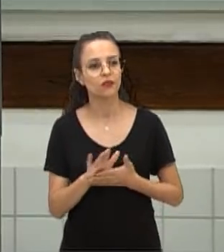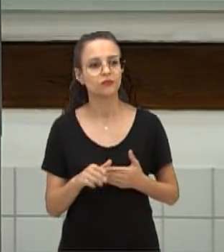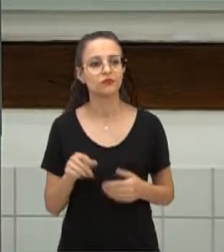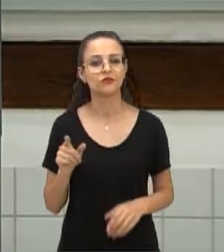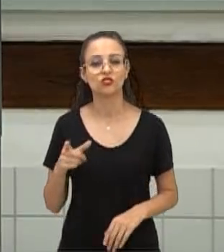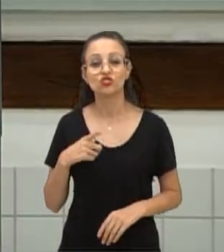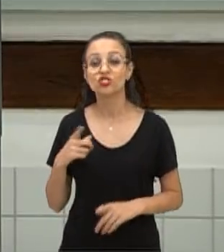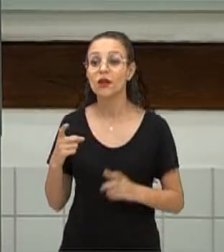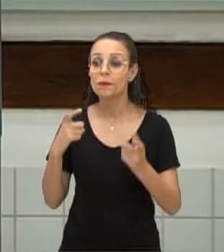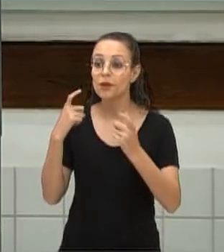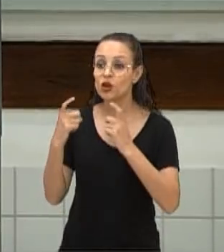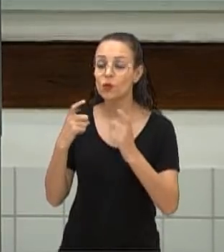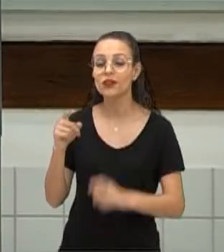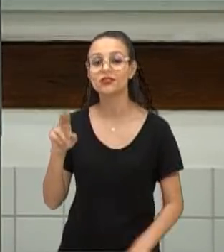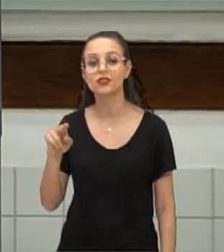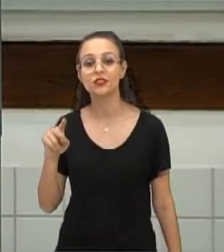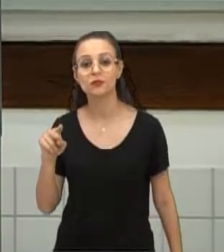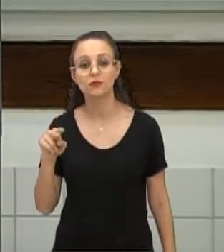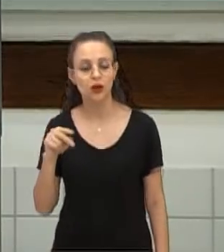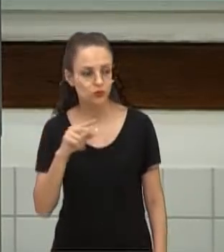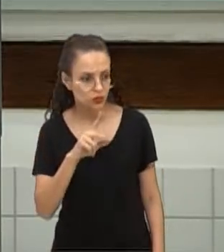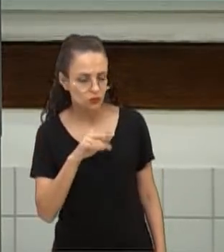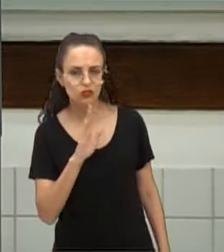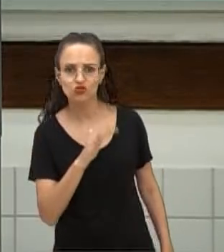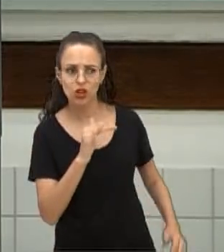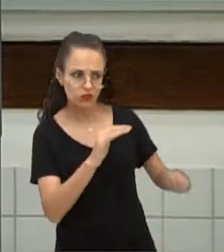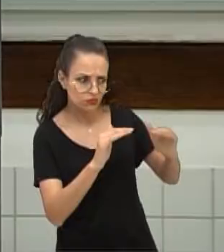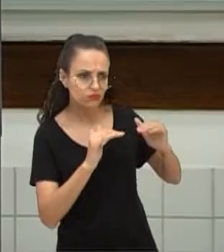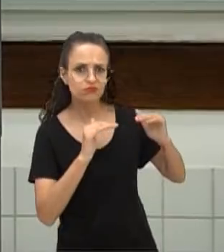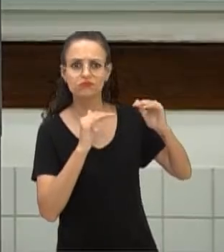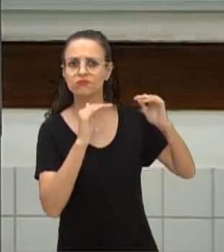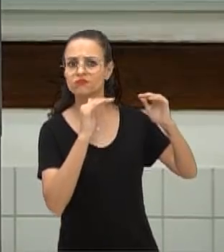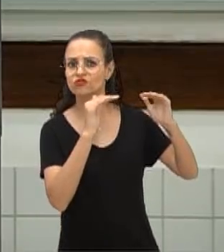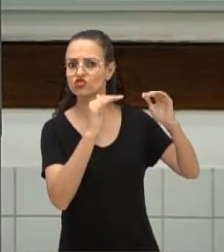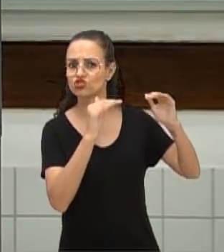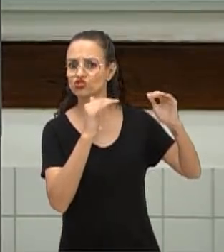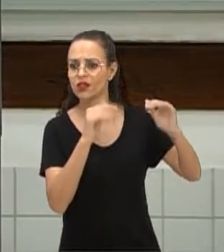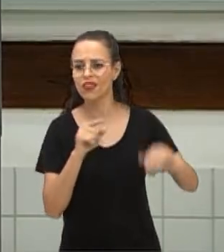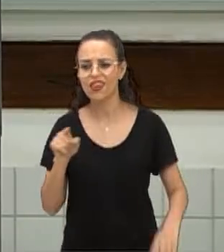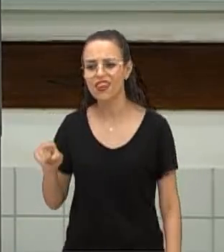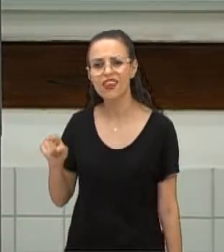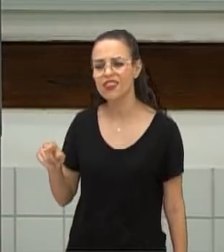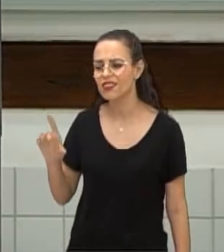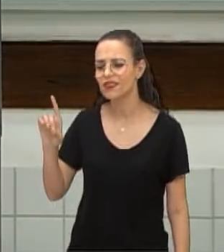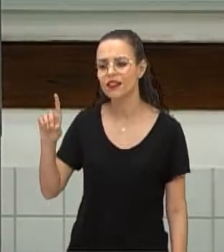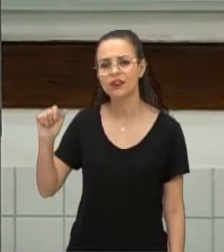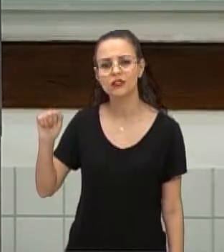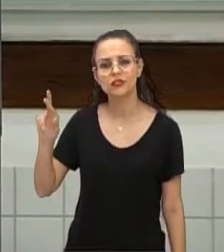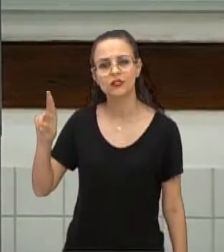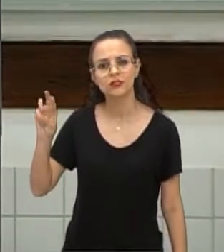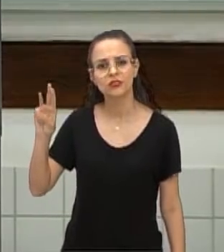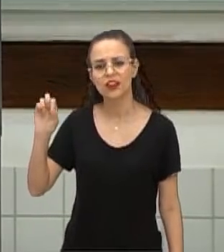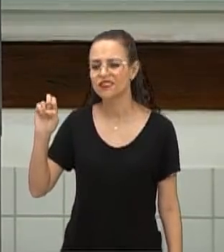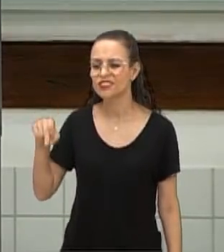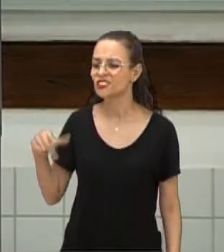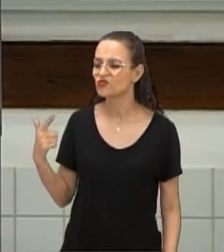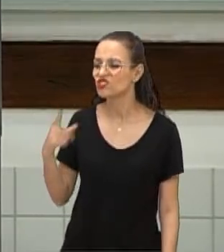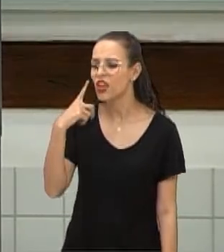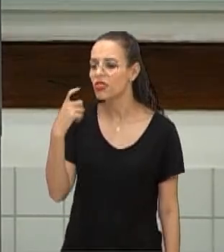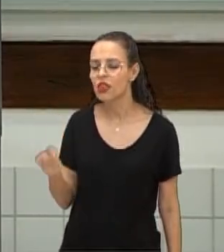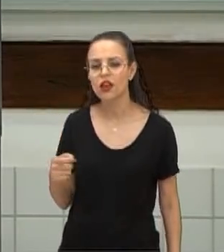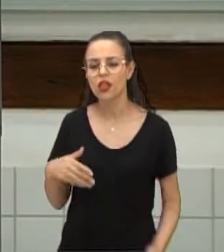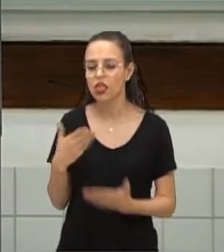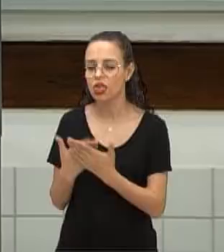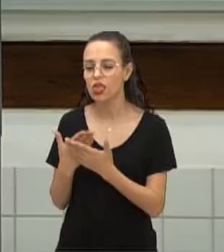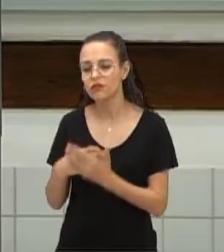tinha preocupação que os irmãos já estavam alcançando uma posição na sociedade, e o pequeno Darwin ali, o adolescente Darwin, não tinha esse interesse,